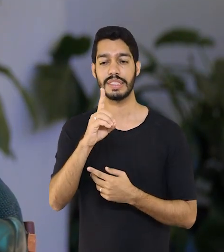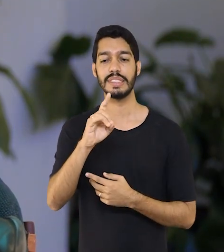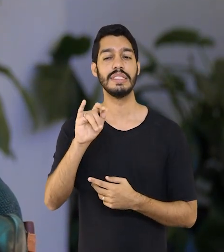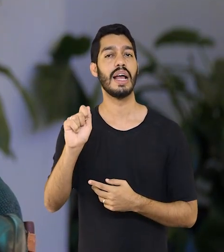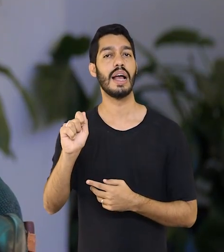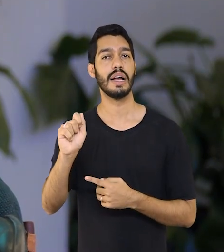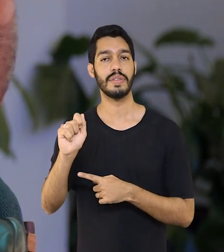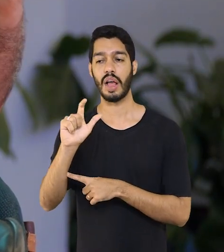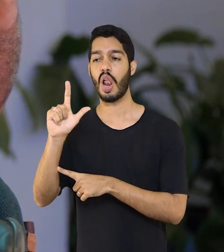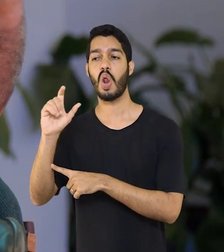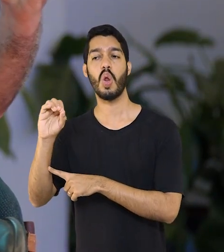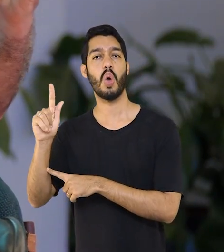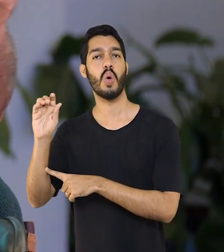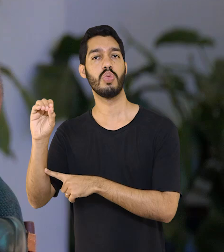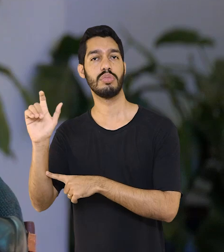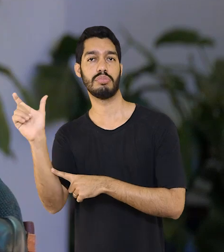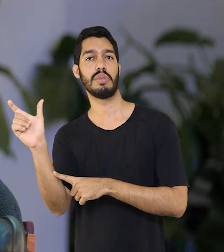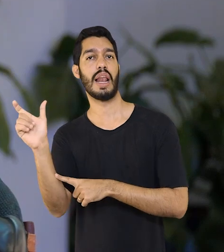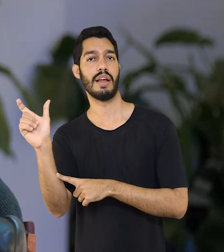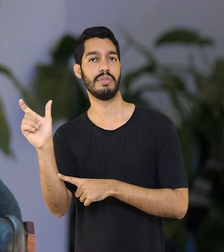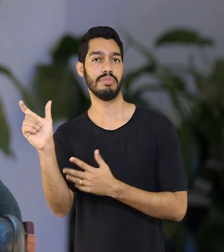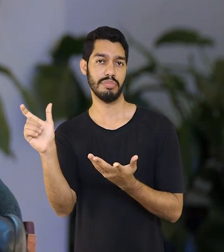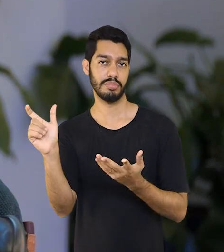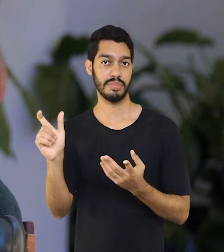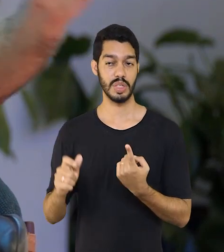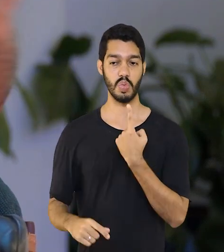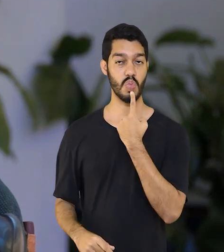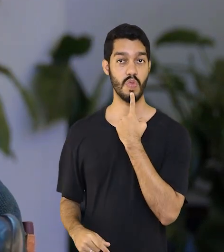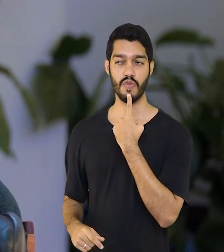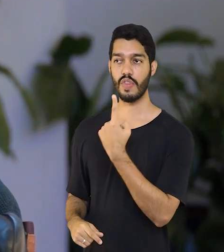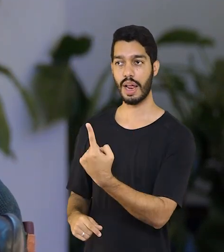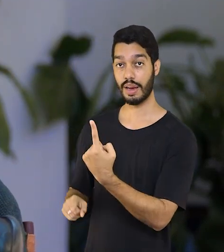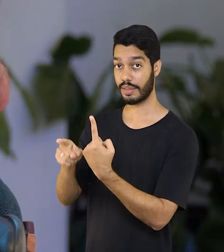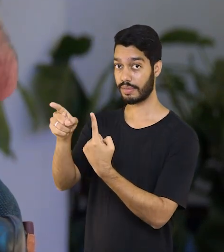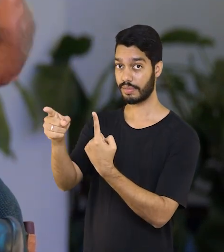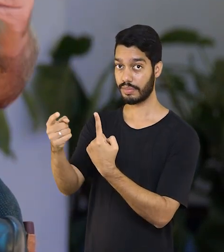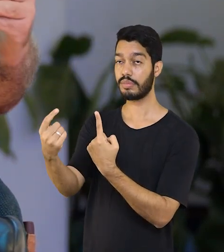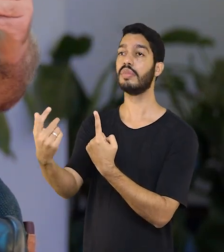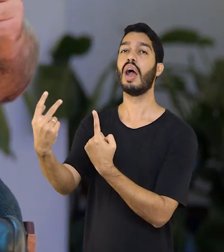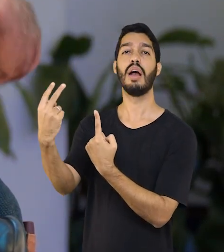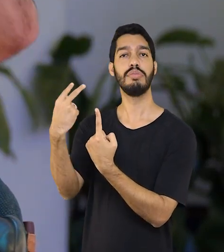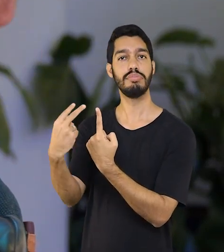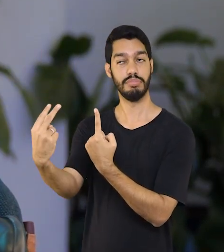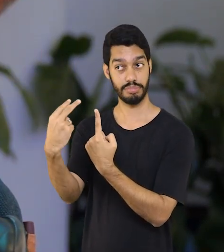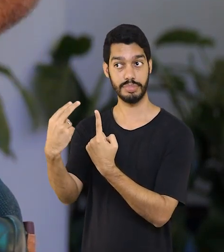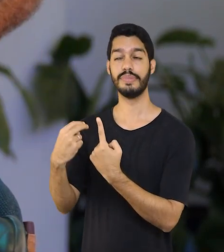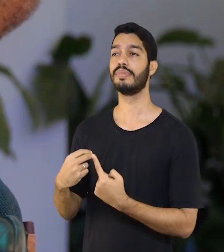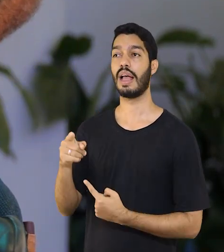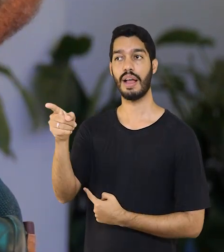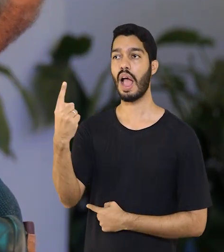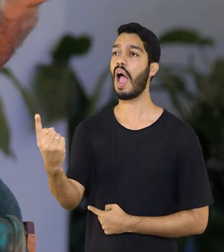dizia, diálogo, dia, entre, logos, palavras, entre palavras. Um fala, o